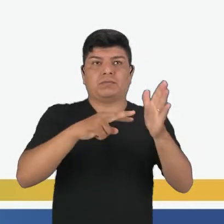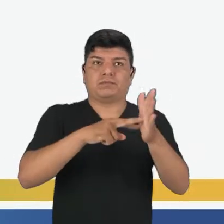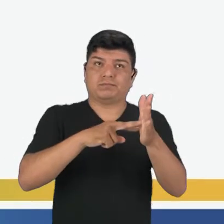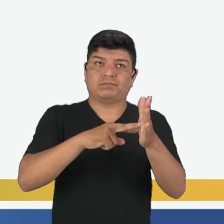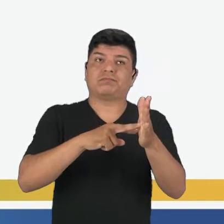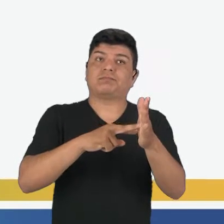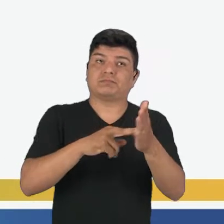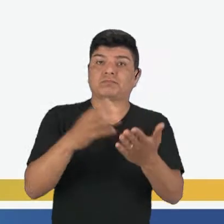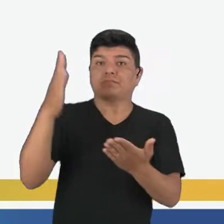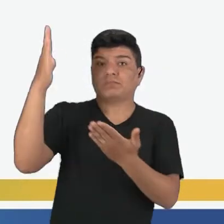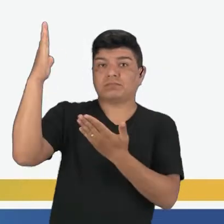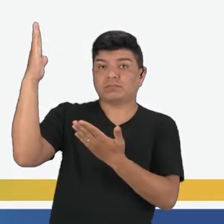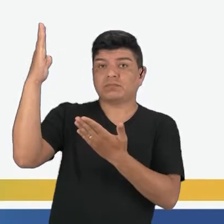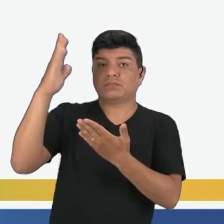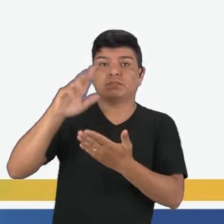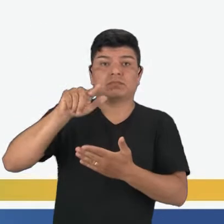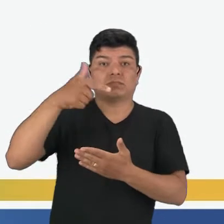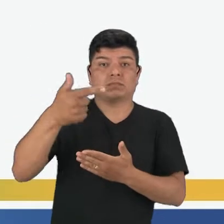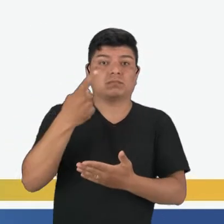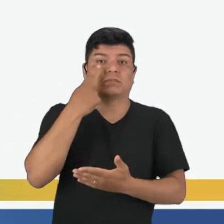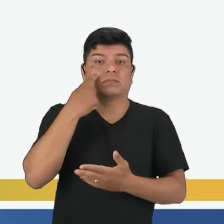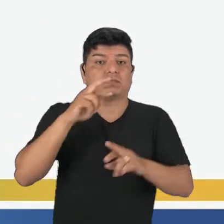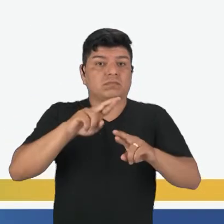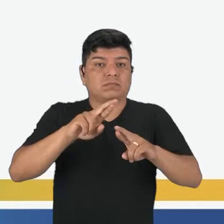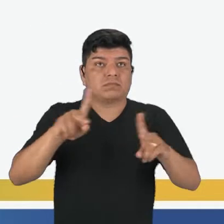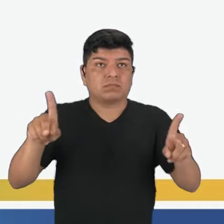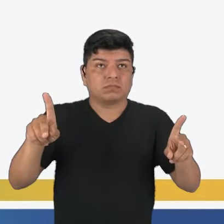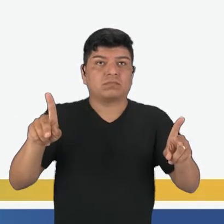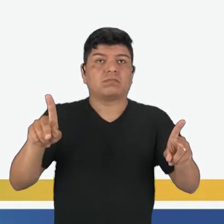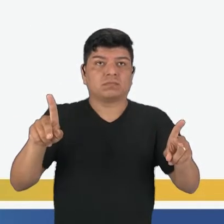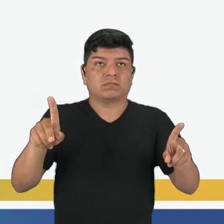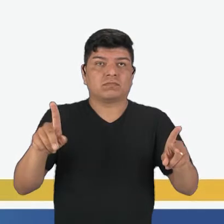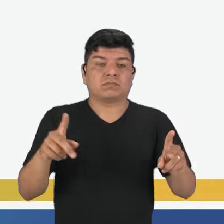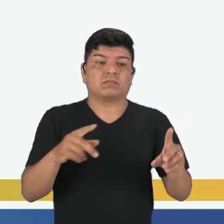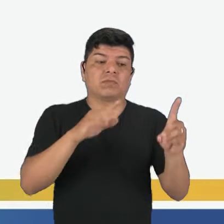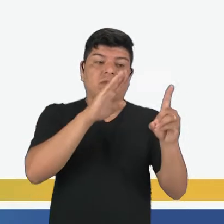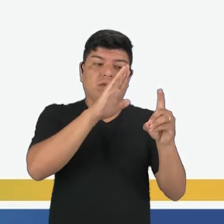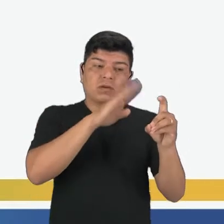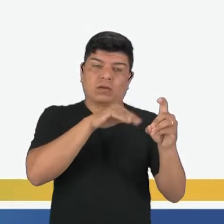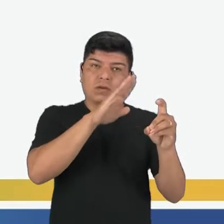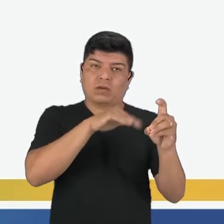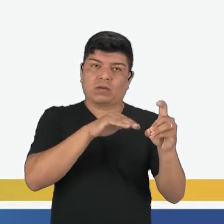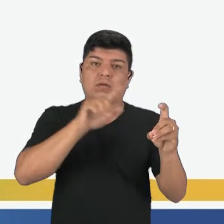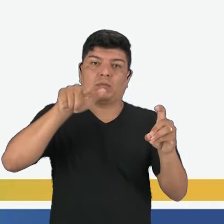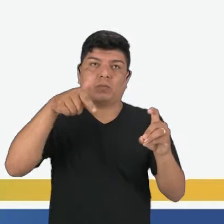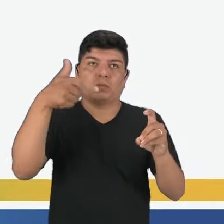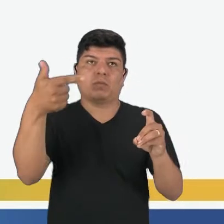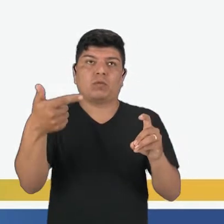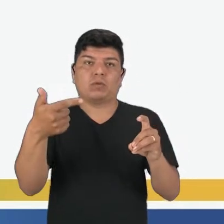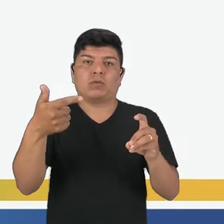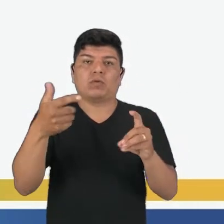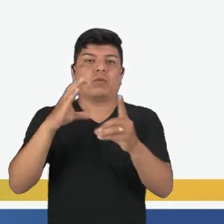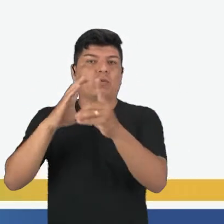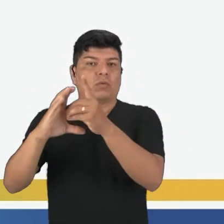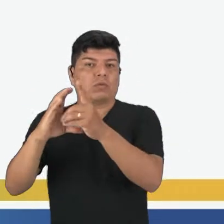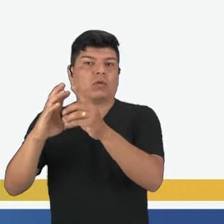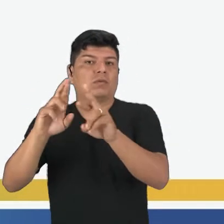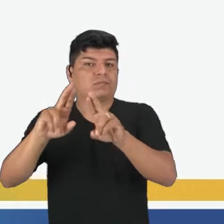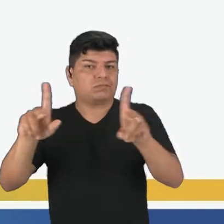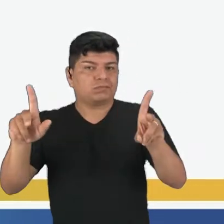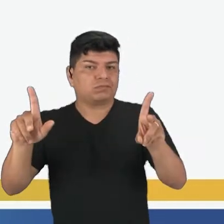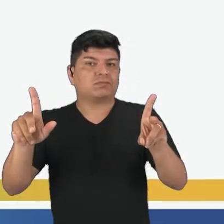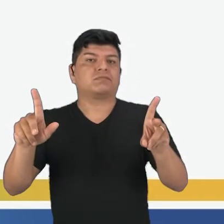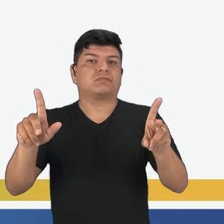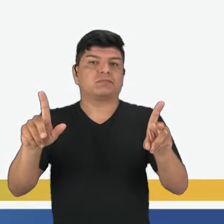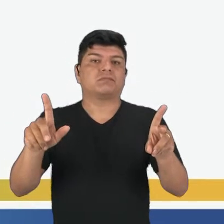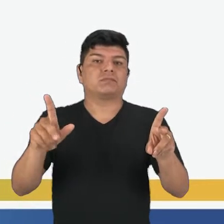significados. A gente depois vai ver a diferença entre ritual e rito, não é? O rito é uma categoria maior e o ritual é